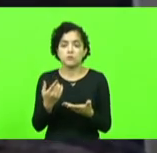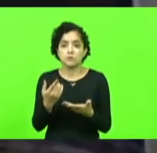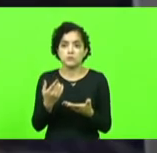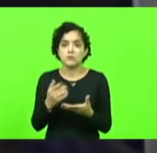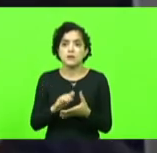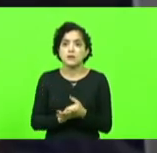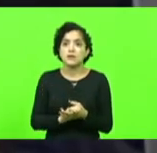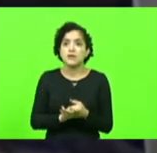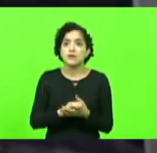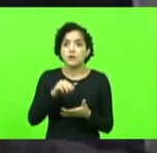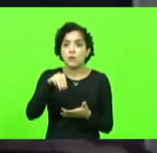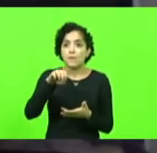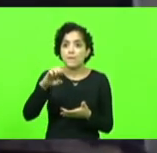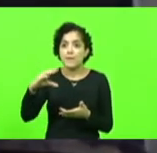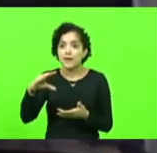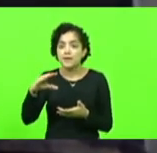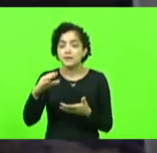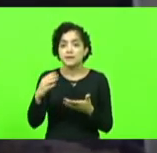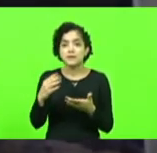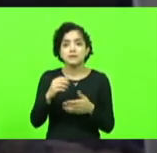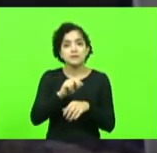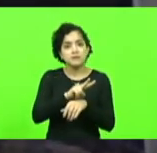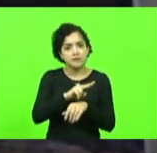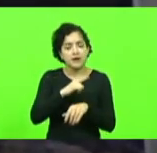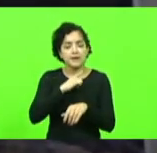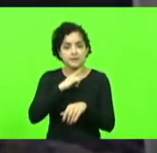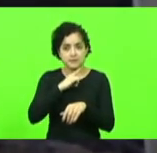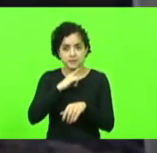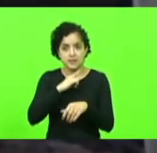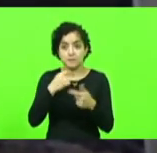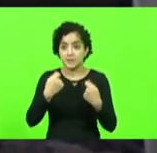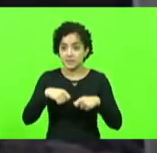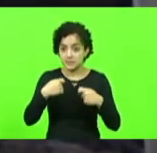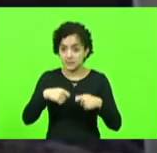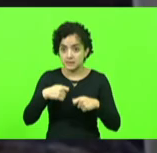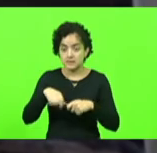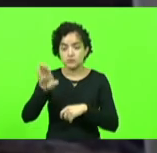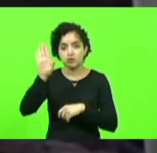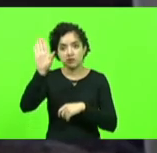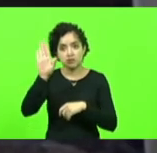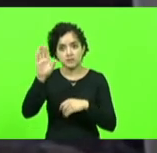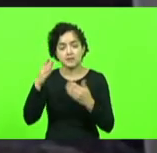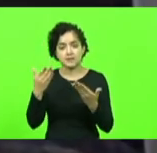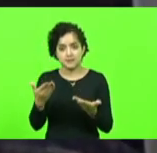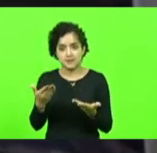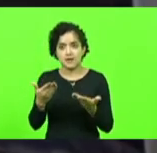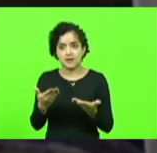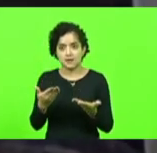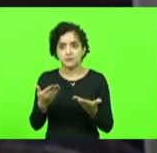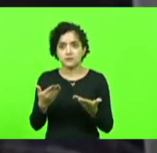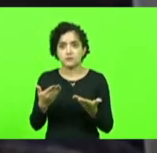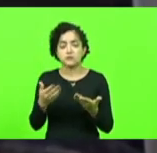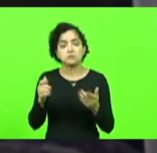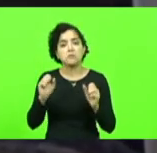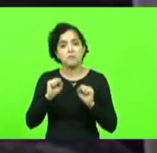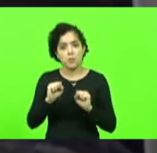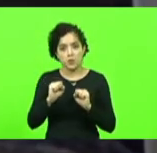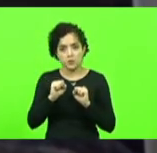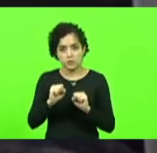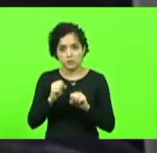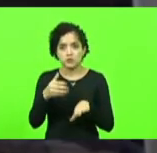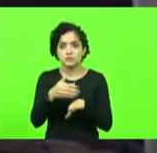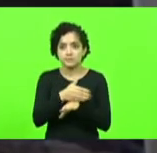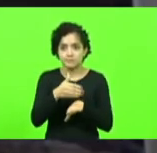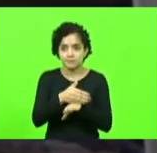e temos vagas sobrando, né? E precisando de candidatos para estar fazendo, participando da graduação, para estar acessando o mercado